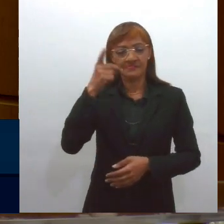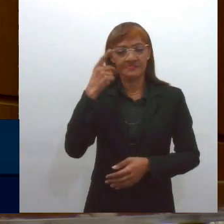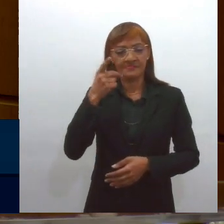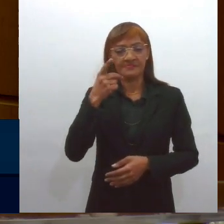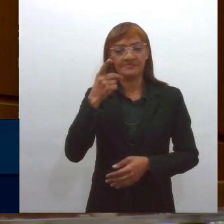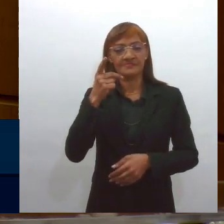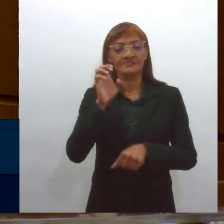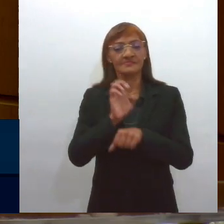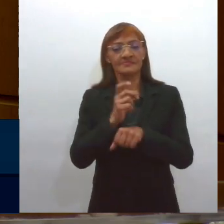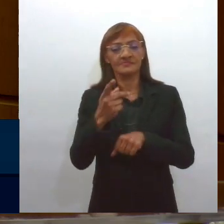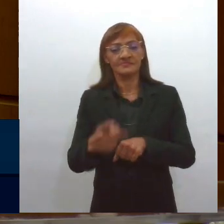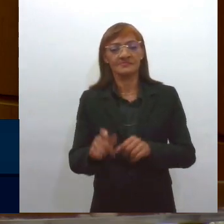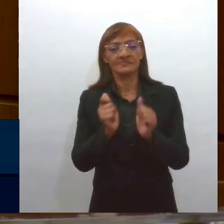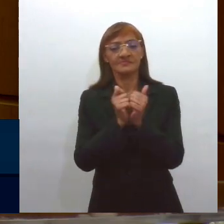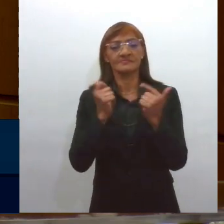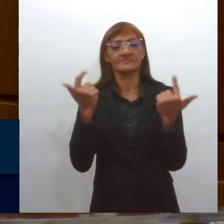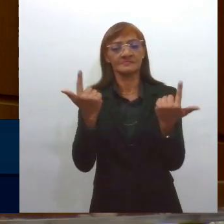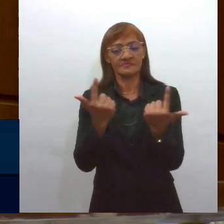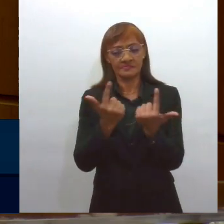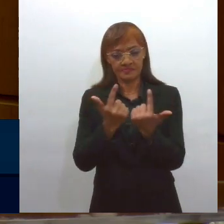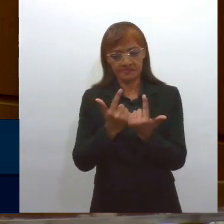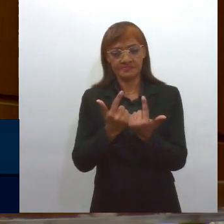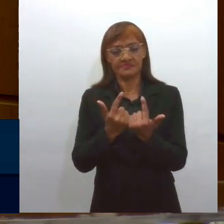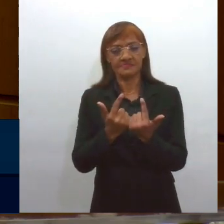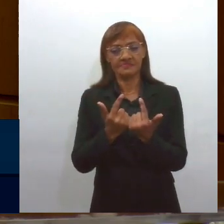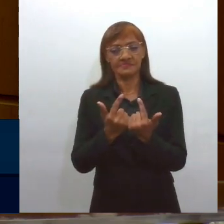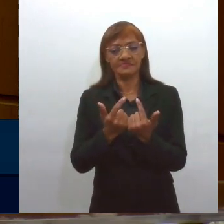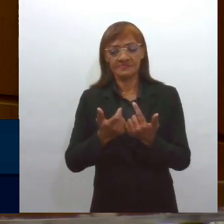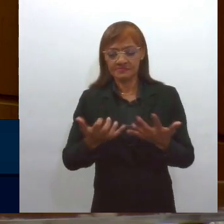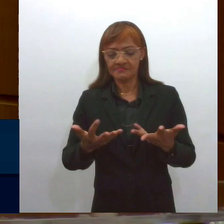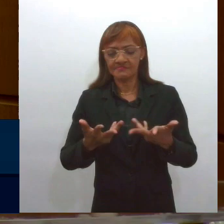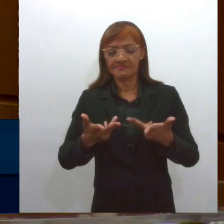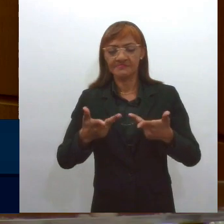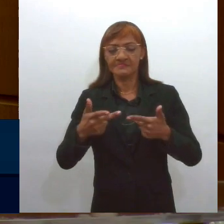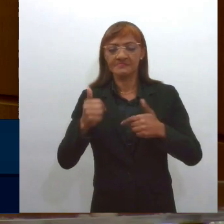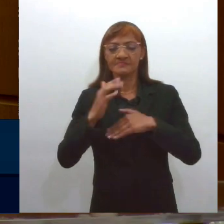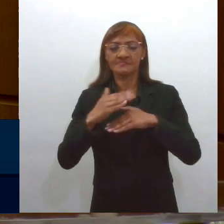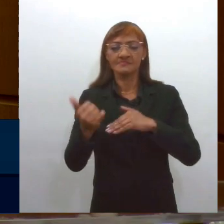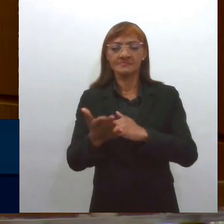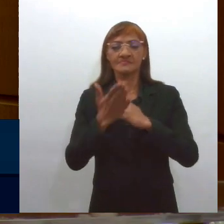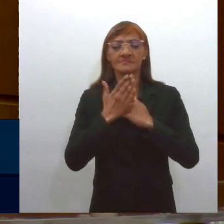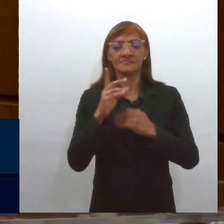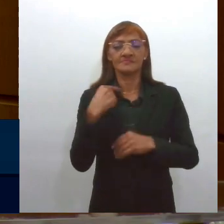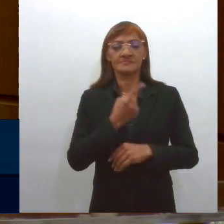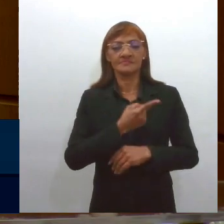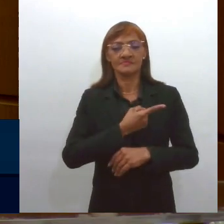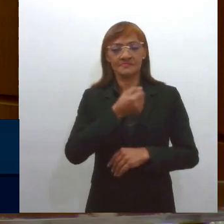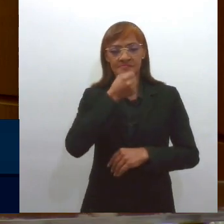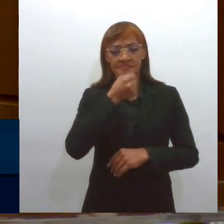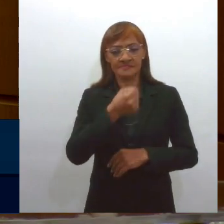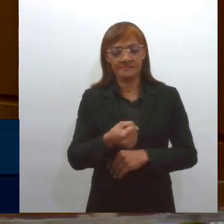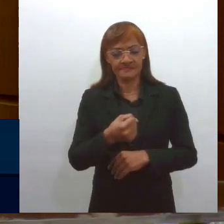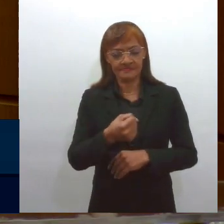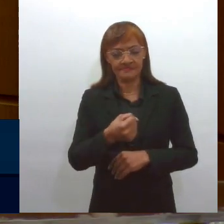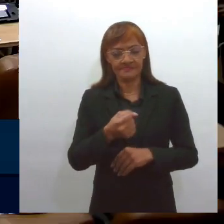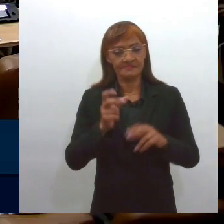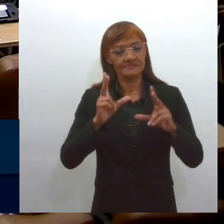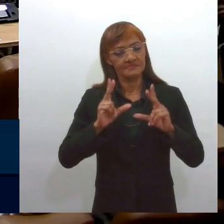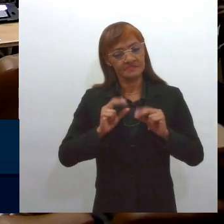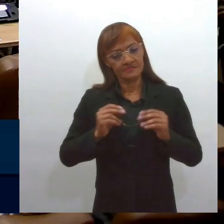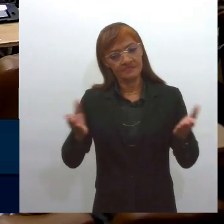pela gentileza a todos nós comunicadores agraciados nesta manhã. Meu muito obrigado.